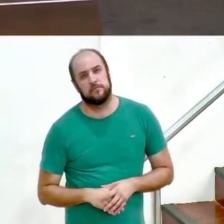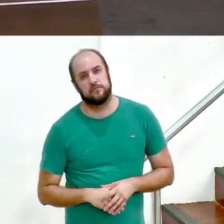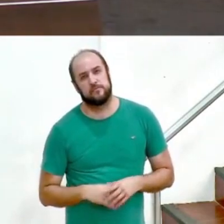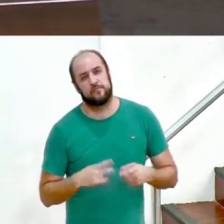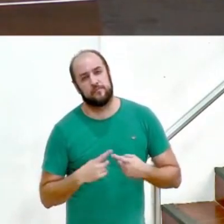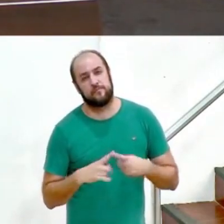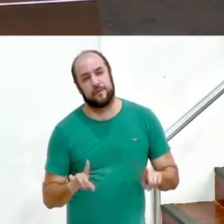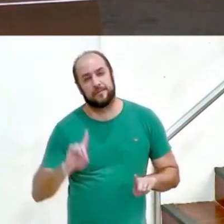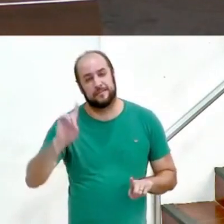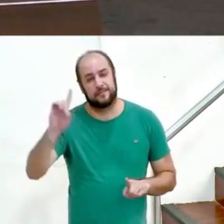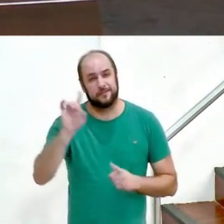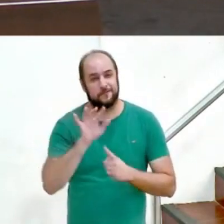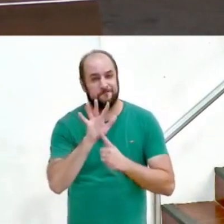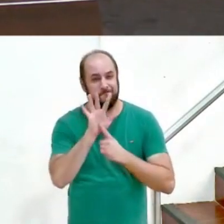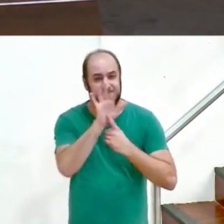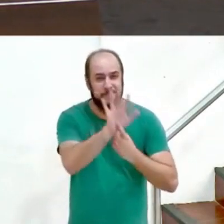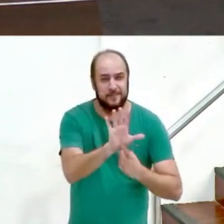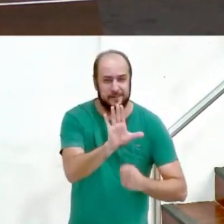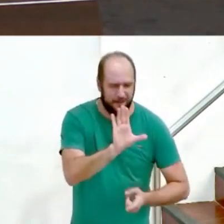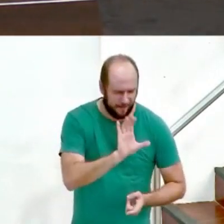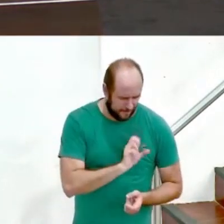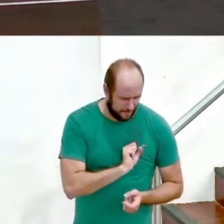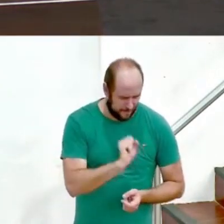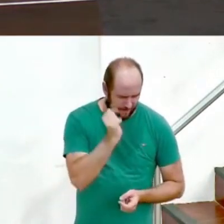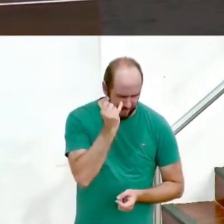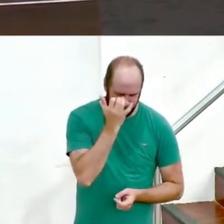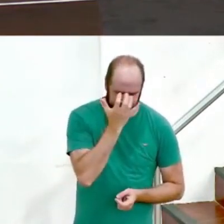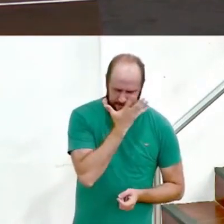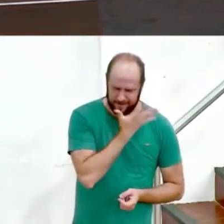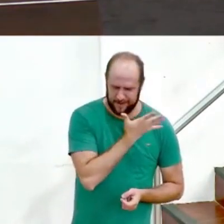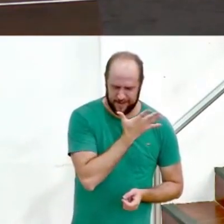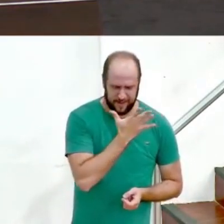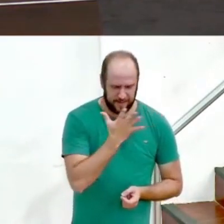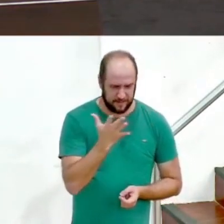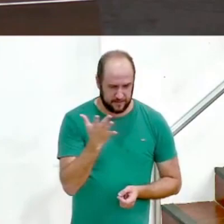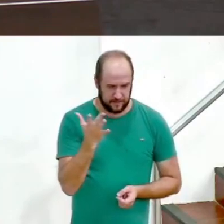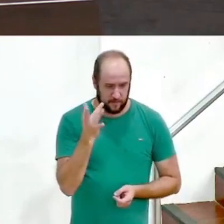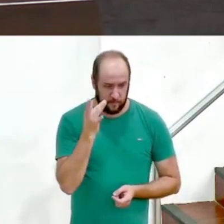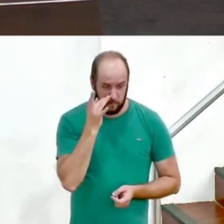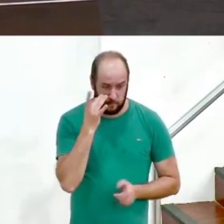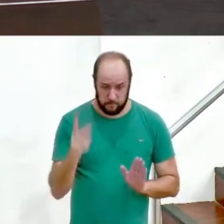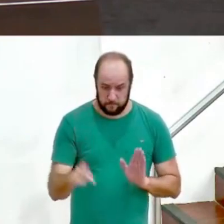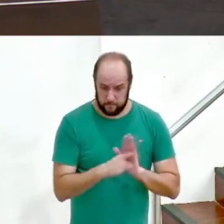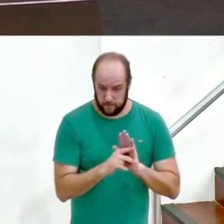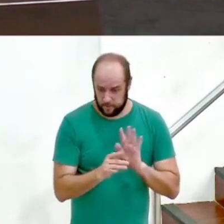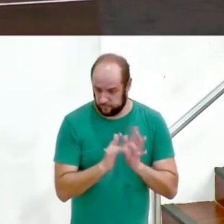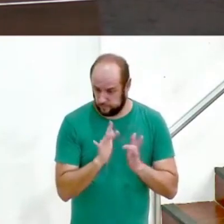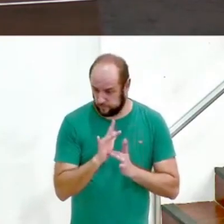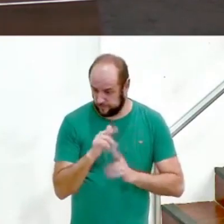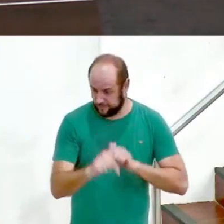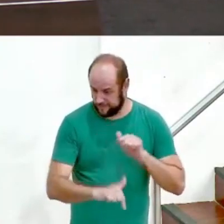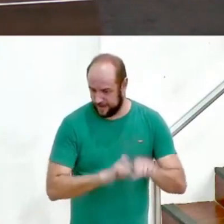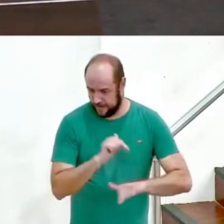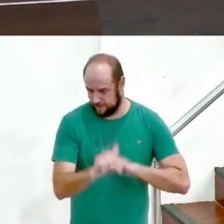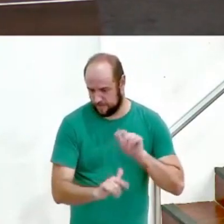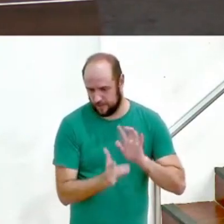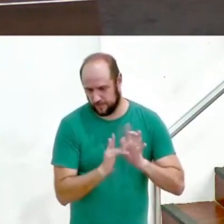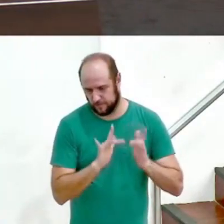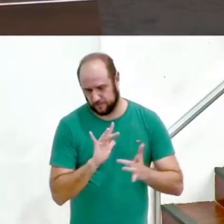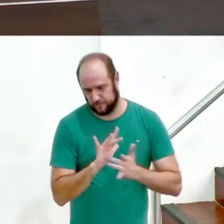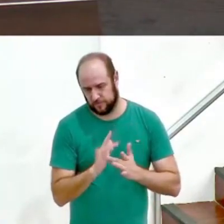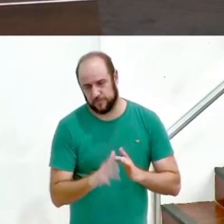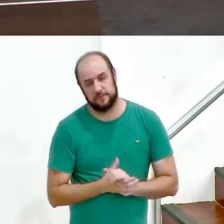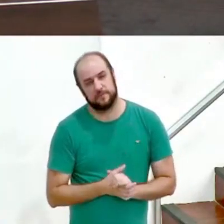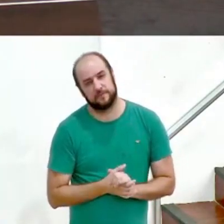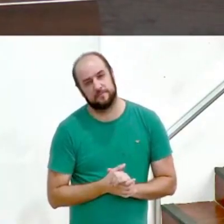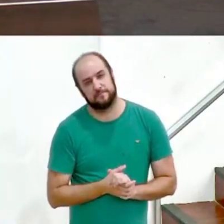Mas Deus manifesta o seu amor, a sua graça de forma concreta na pessoa e na obra de Cristo